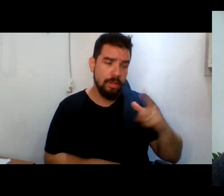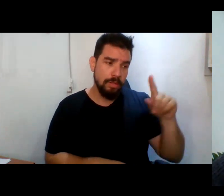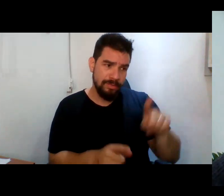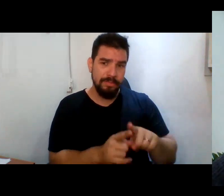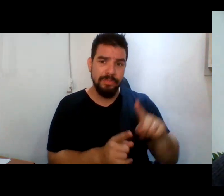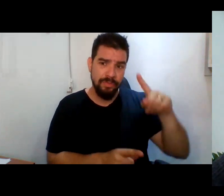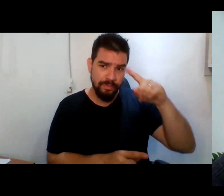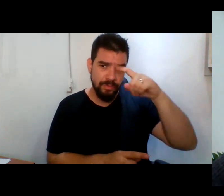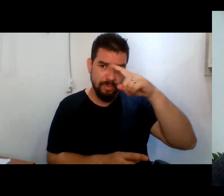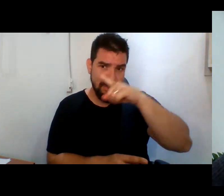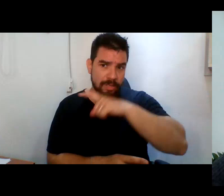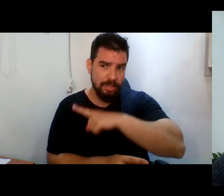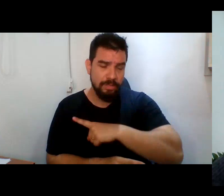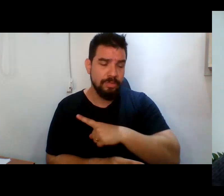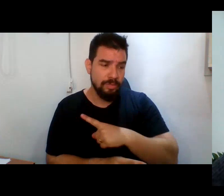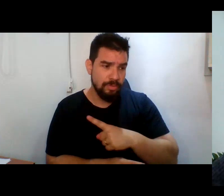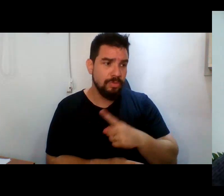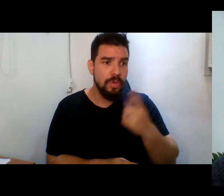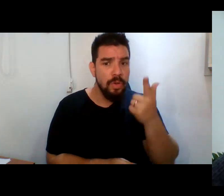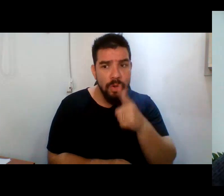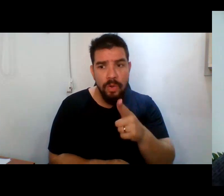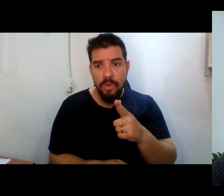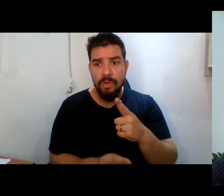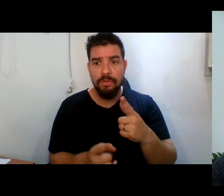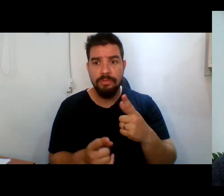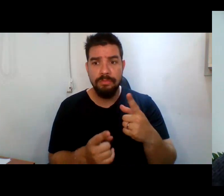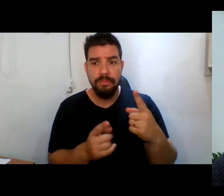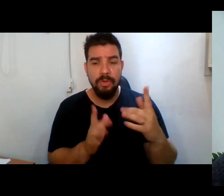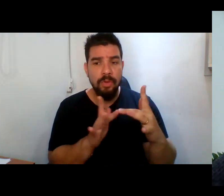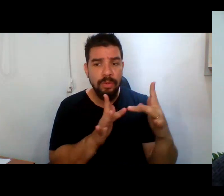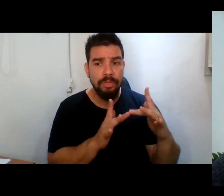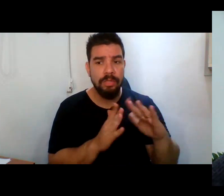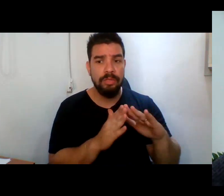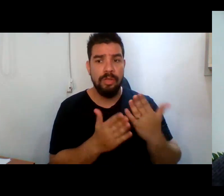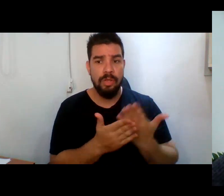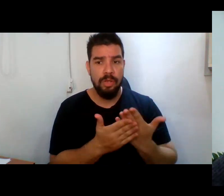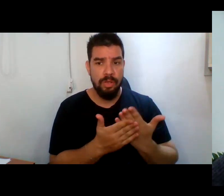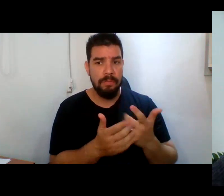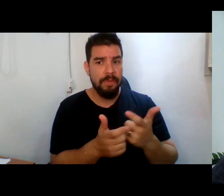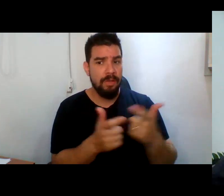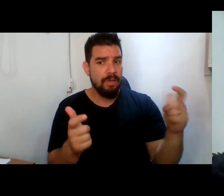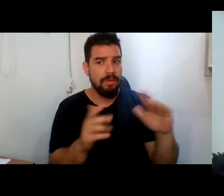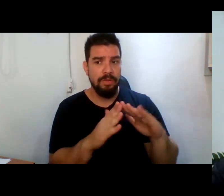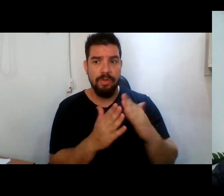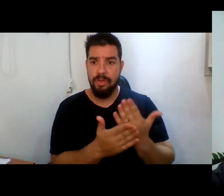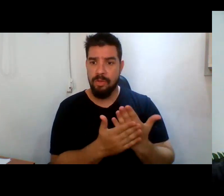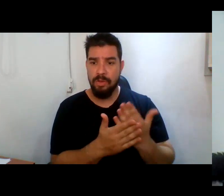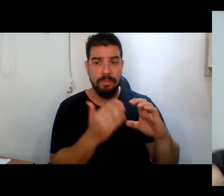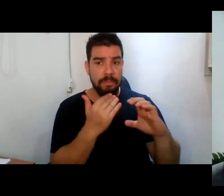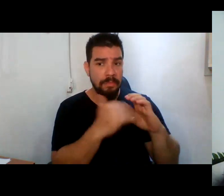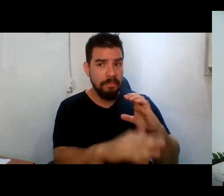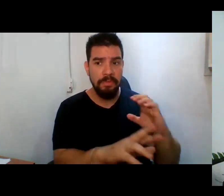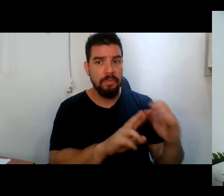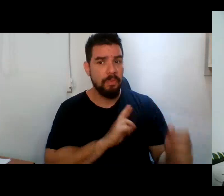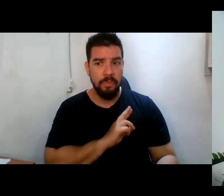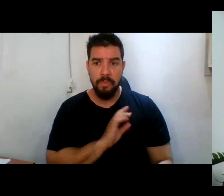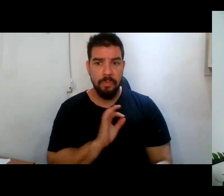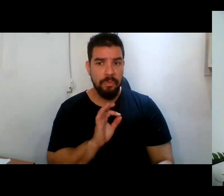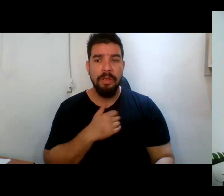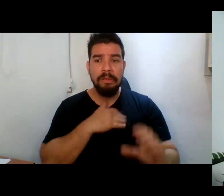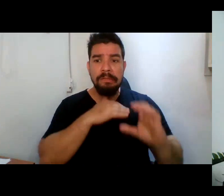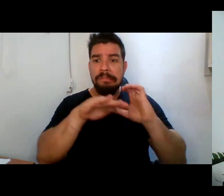dificuldade de conseguir falar com as escolas elas não responderam nos nossos e-mails. Eu mandei e-mail para umas